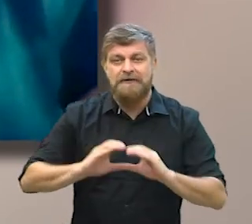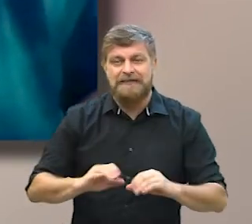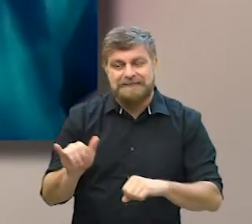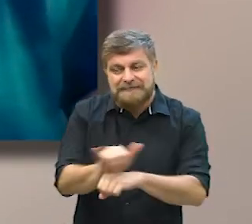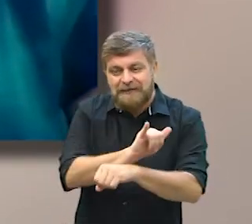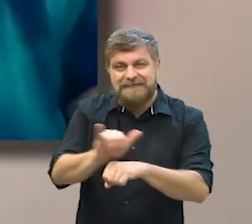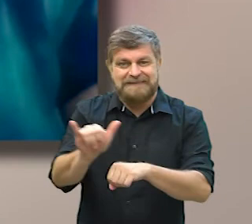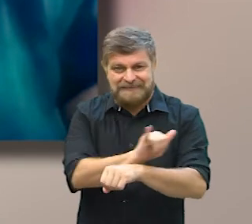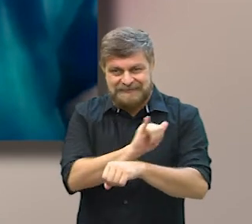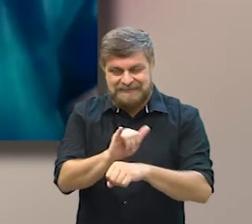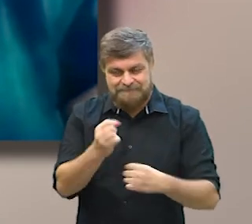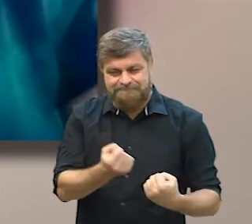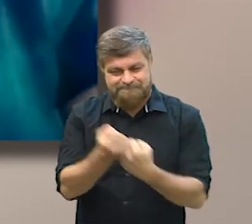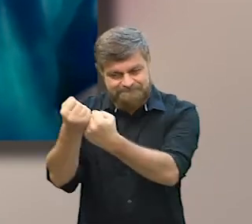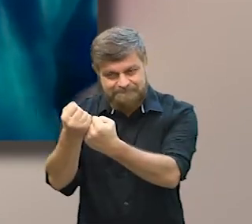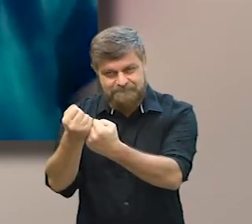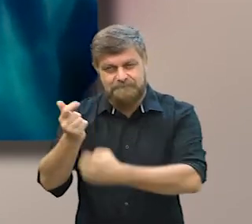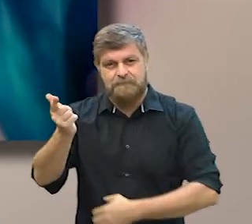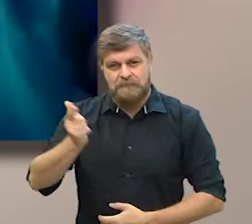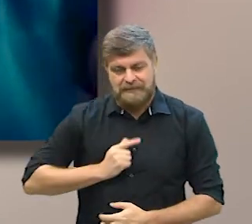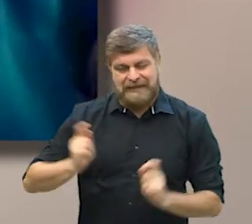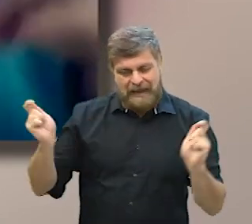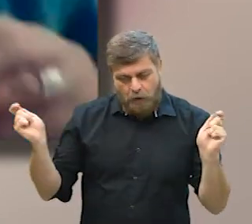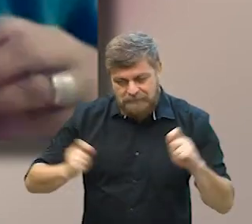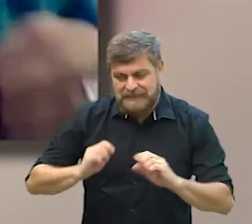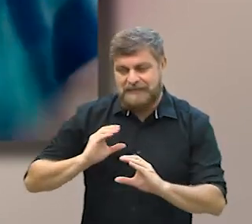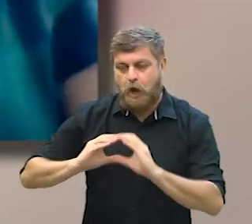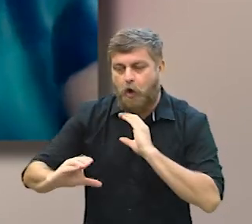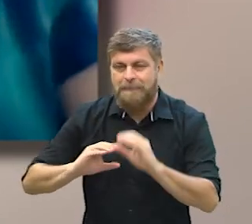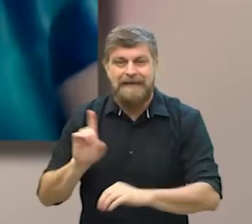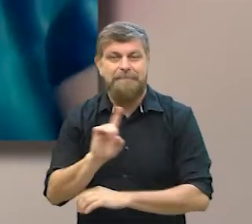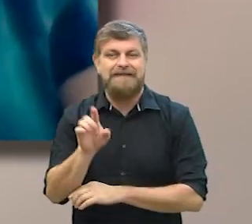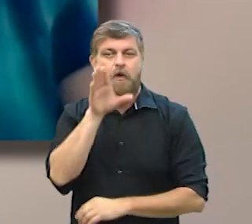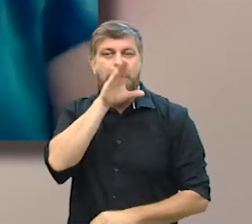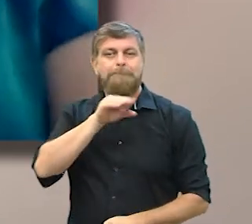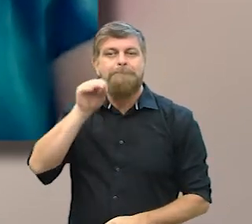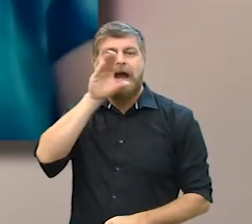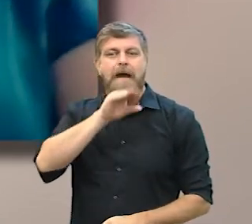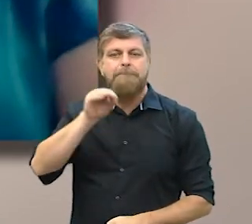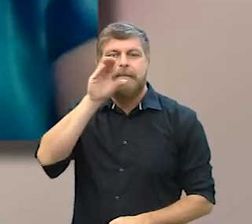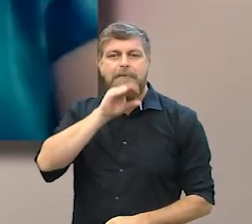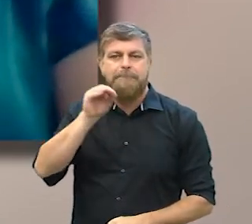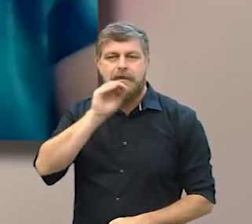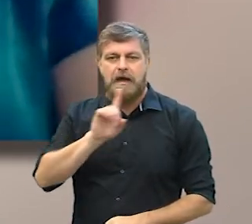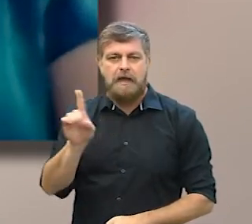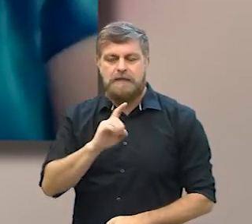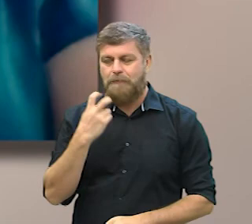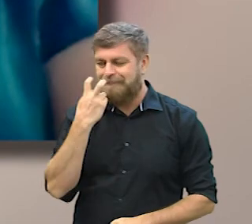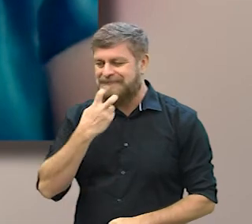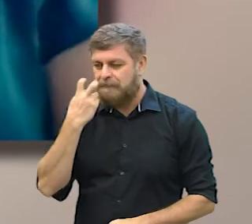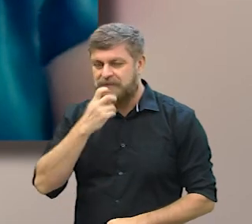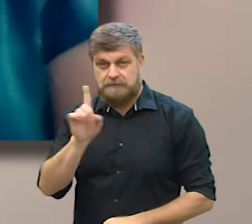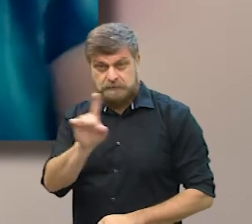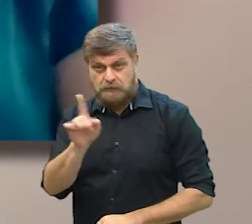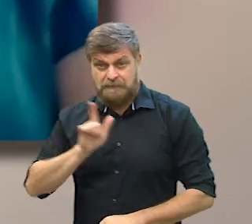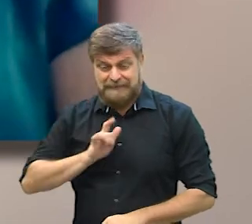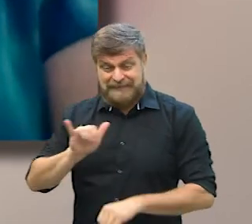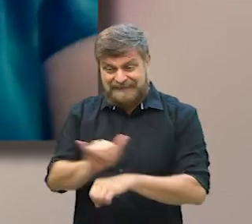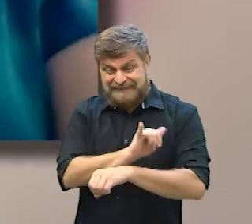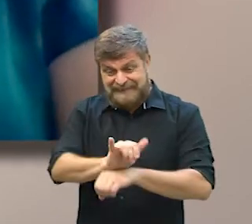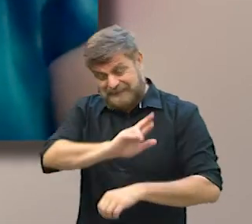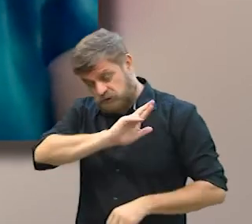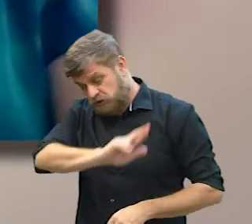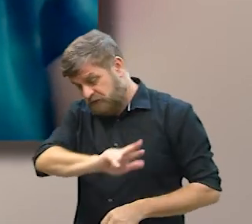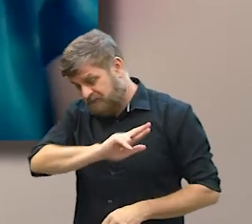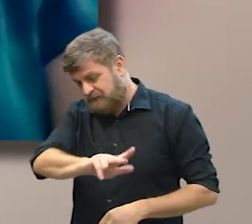uma comunicação alternativa. Quer dizer, ela consegue se comunicar, mas não através, vamos dizer, do verbal,